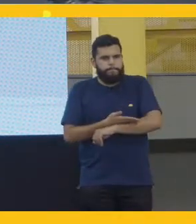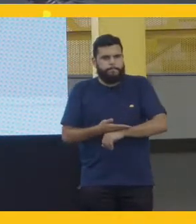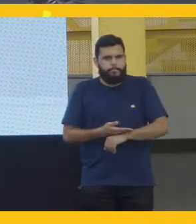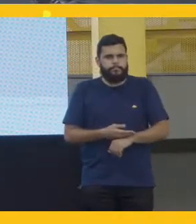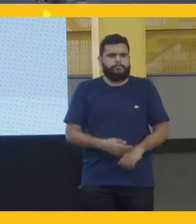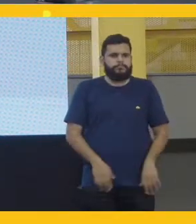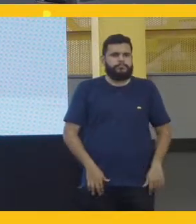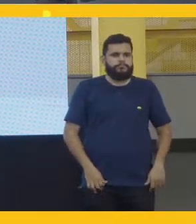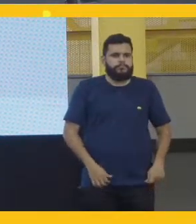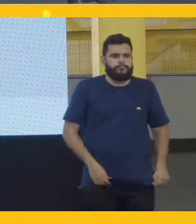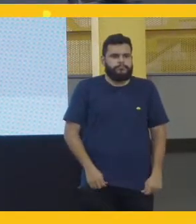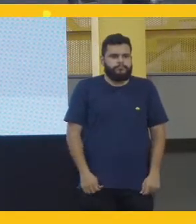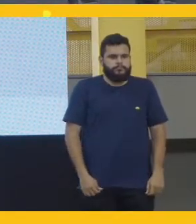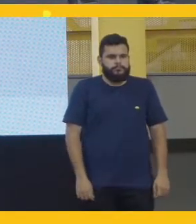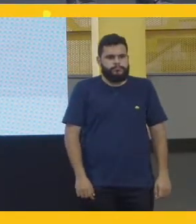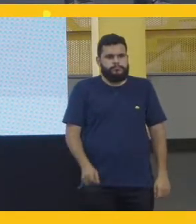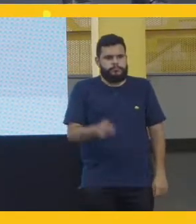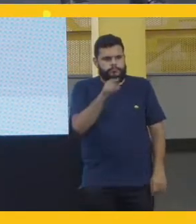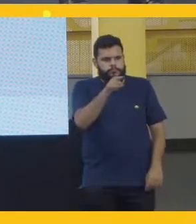lá.